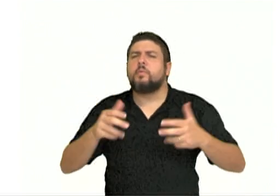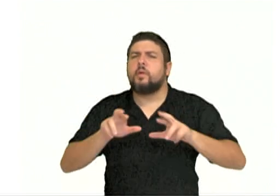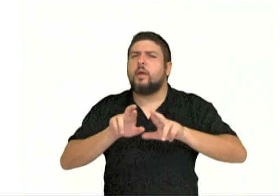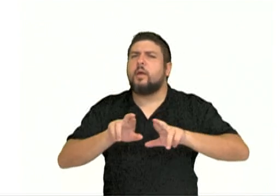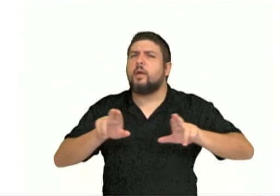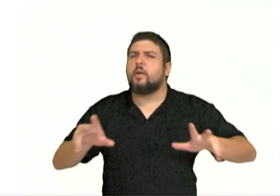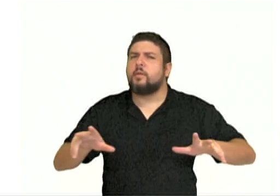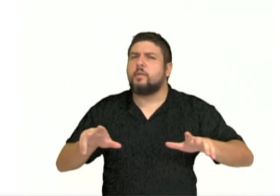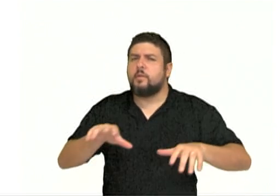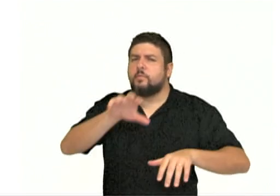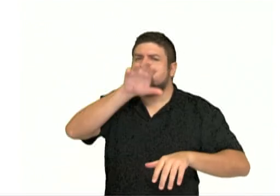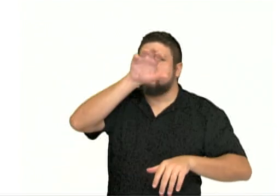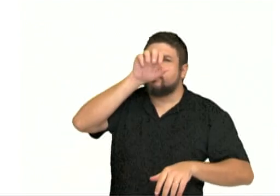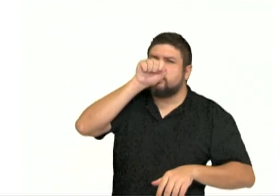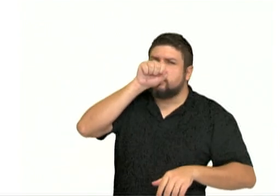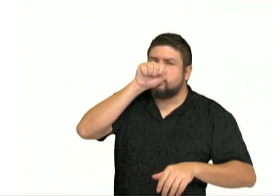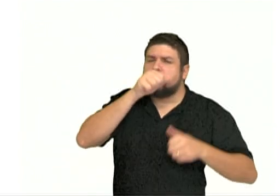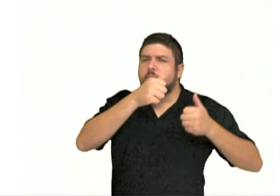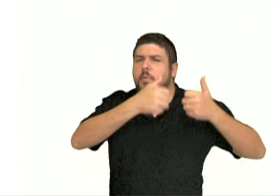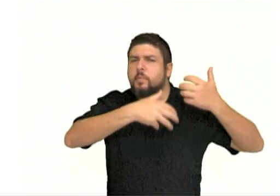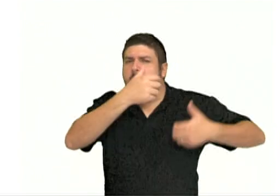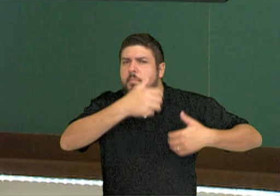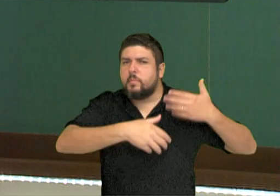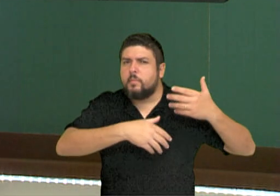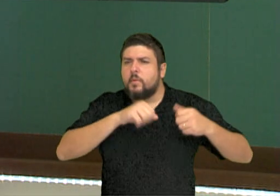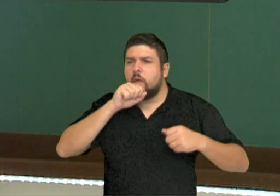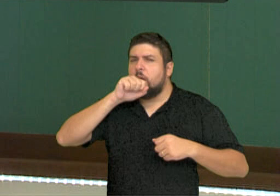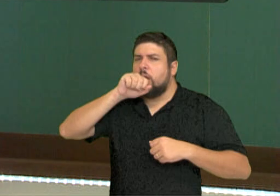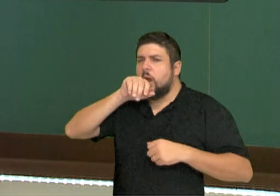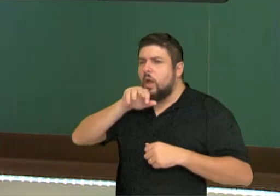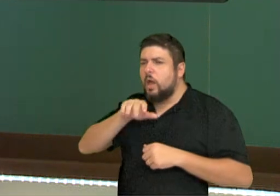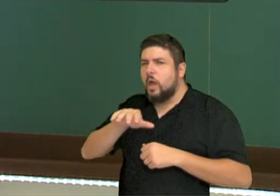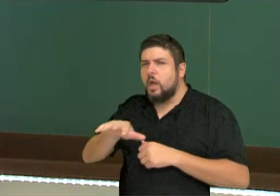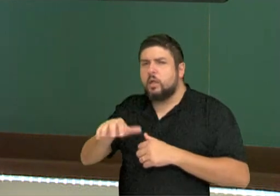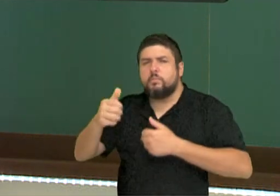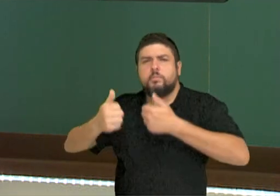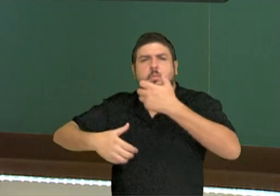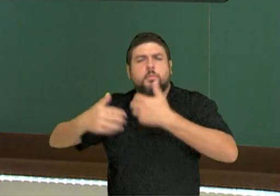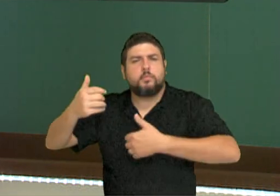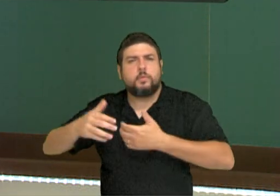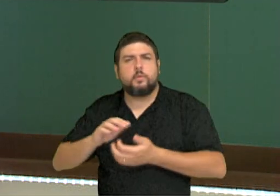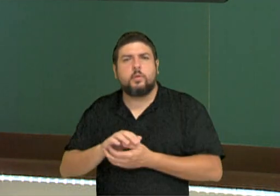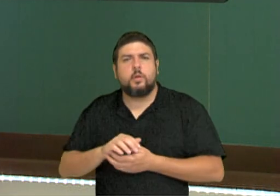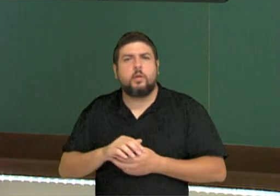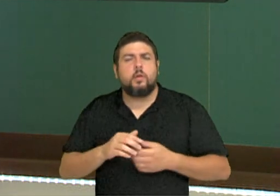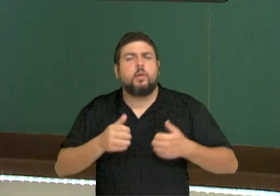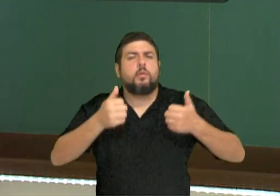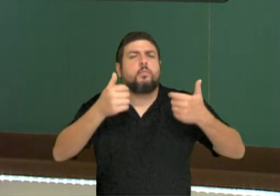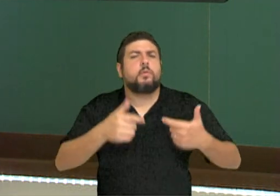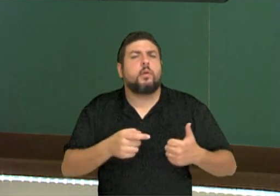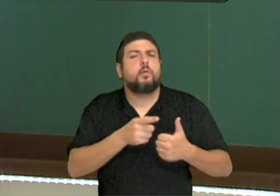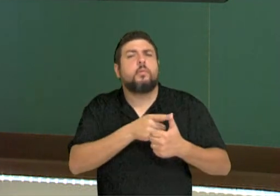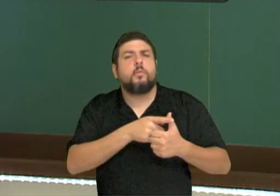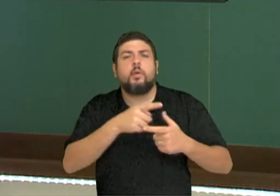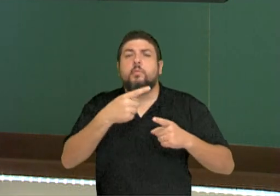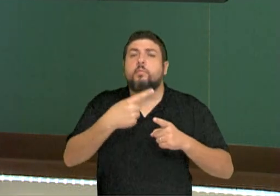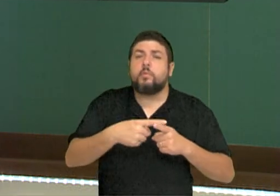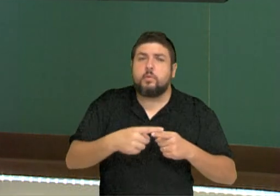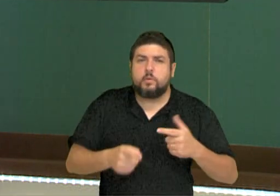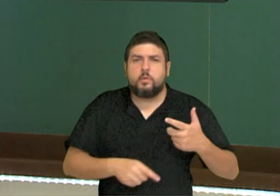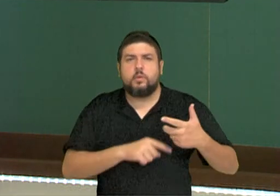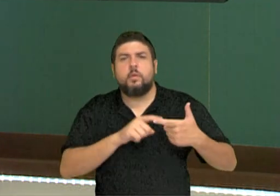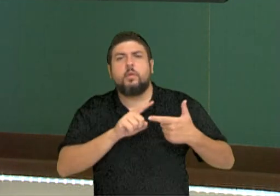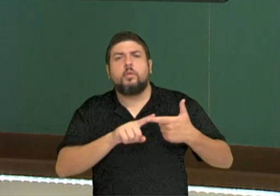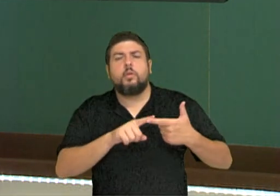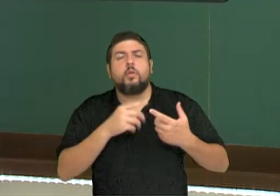2 processos. O que você vai escrever aí? Para que cada um deles ocorre? Como? O que acontece